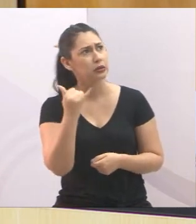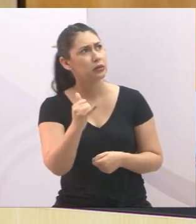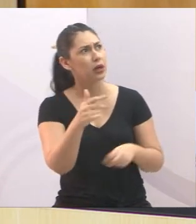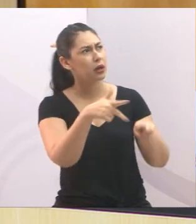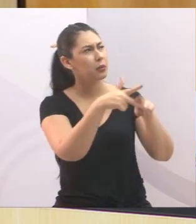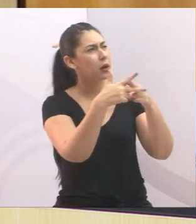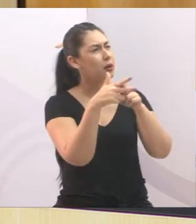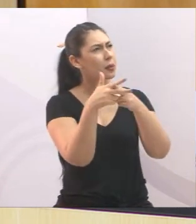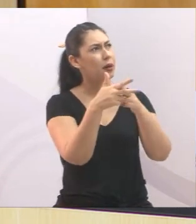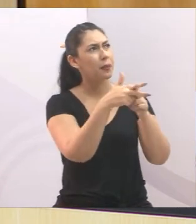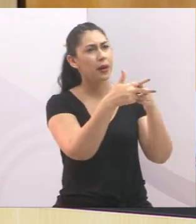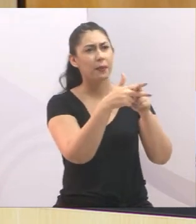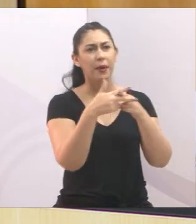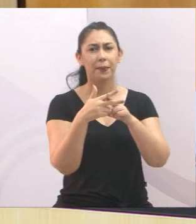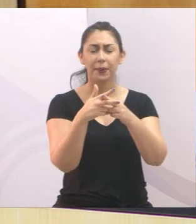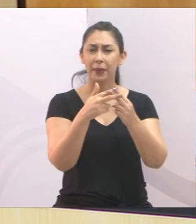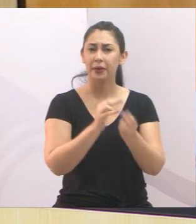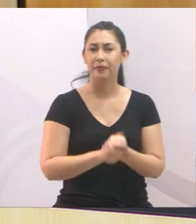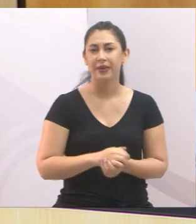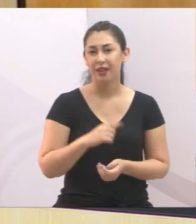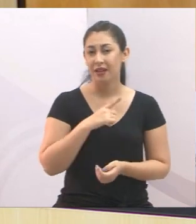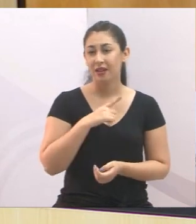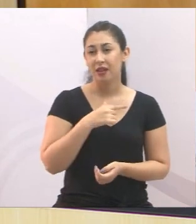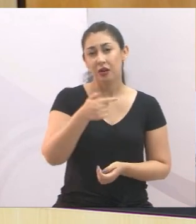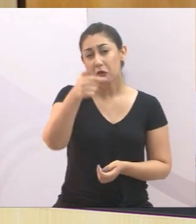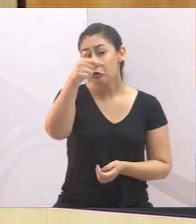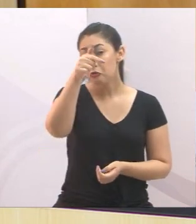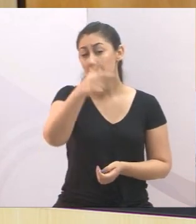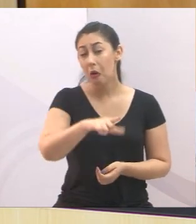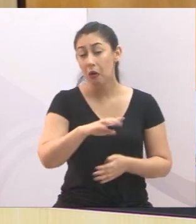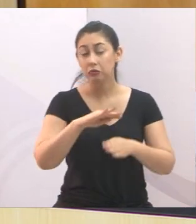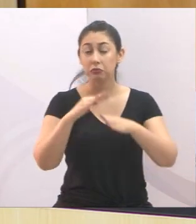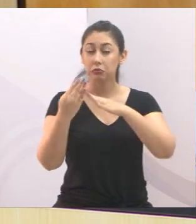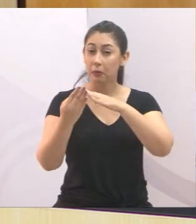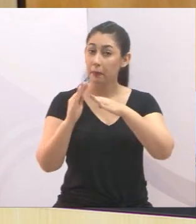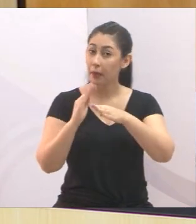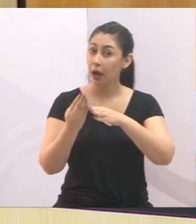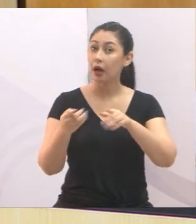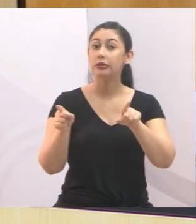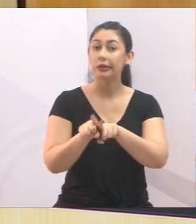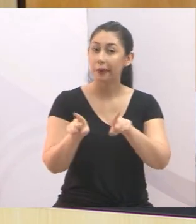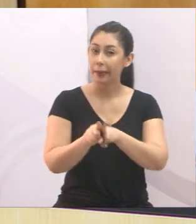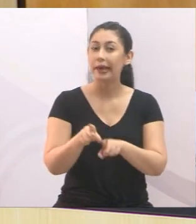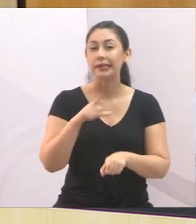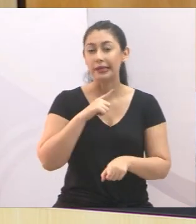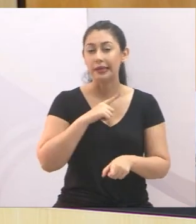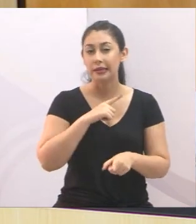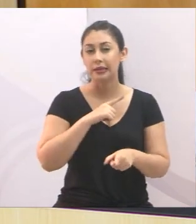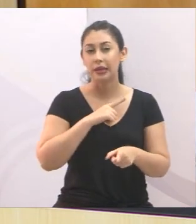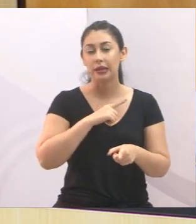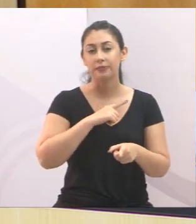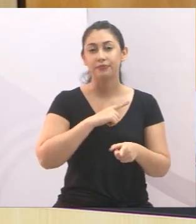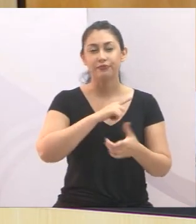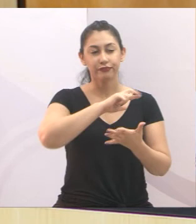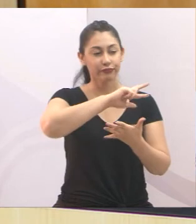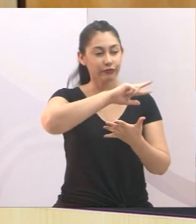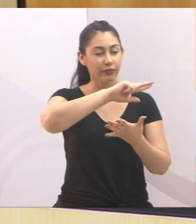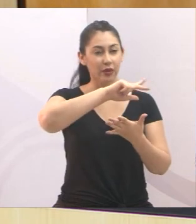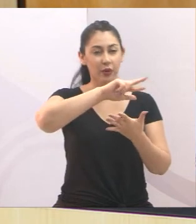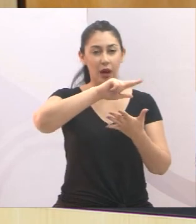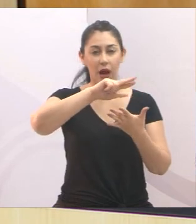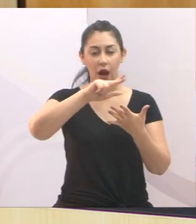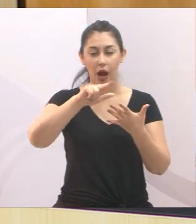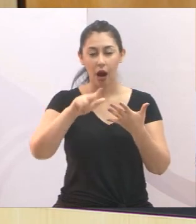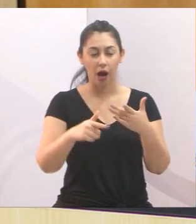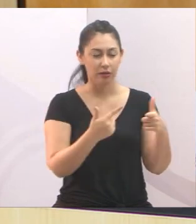Antônio da Boa Vista, Acácias, verificar casos de infiltrações, rede de esgoto sem saída, ou melhor, sem caída, entrada de